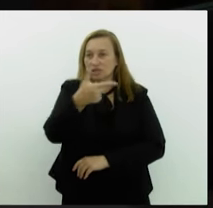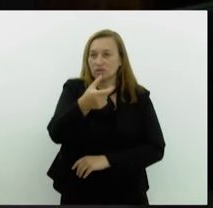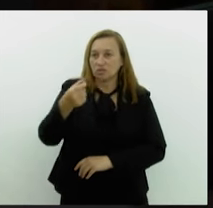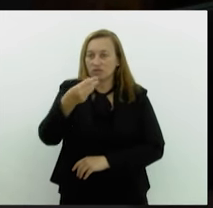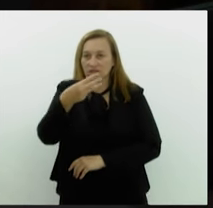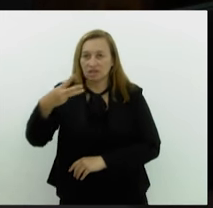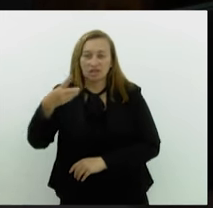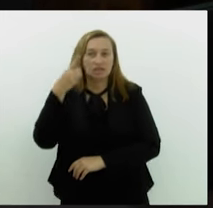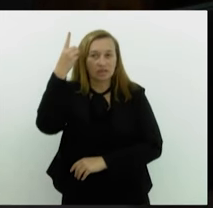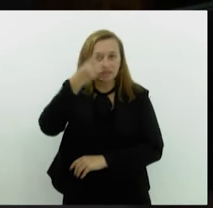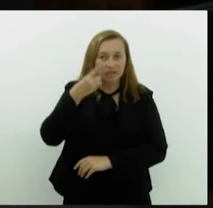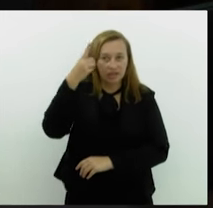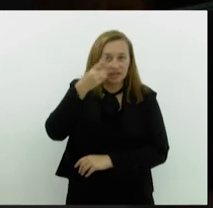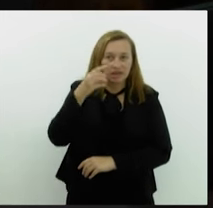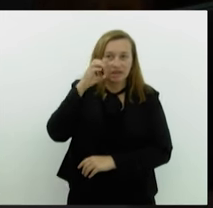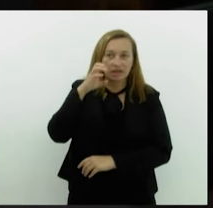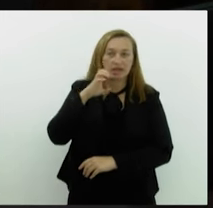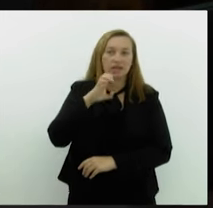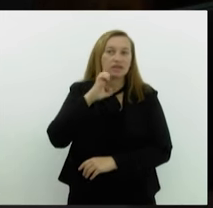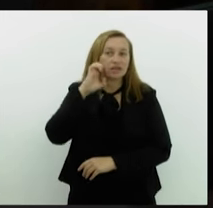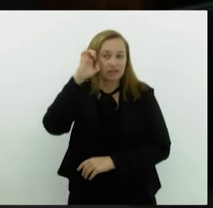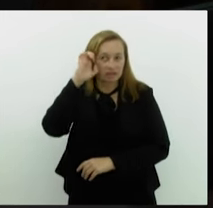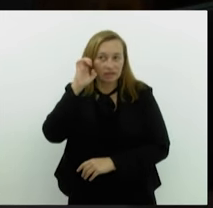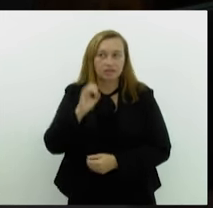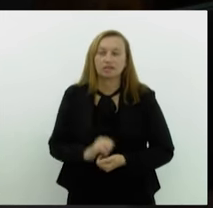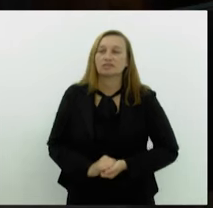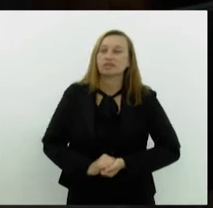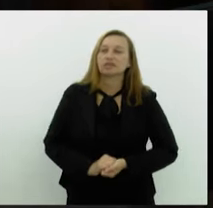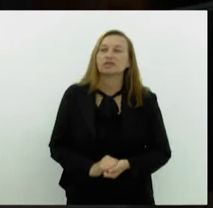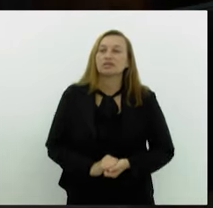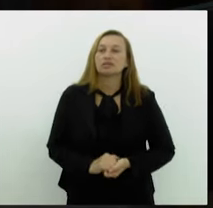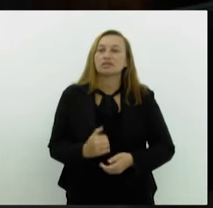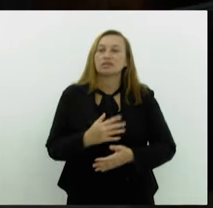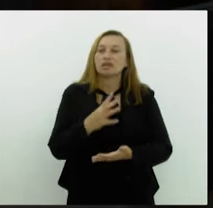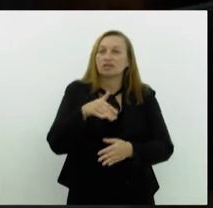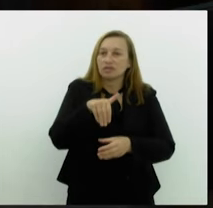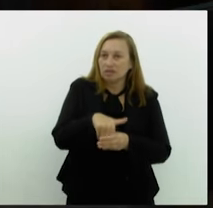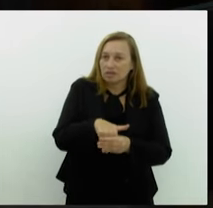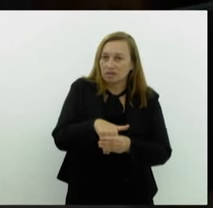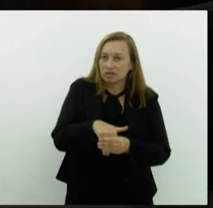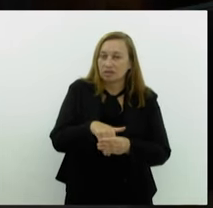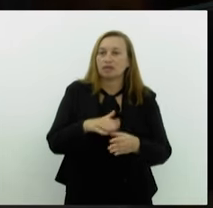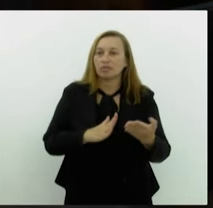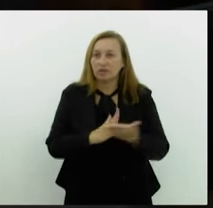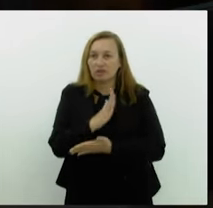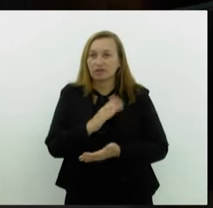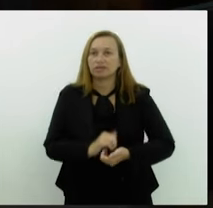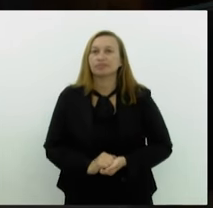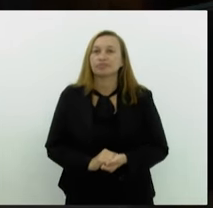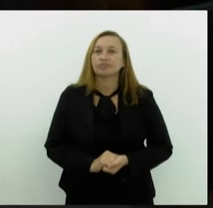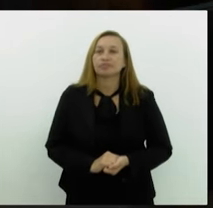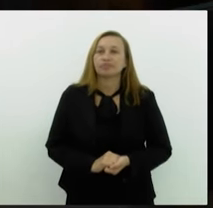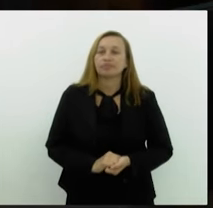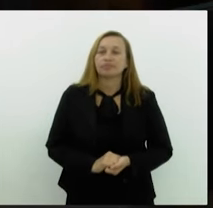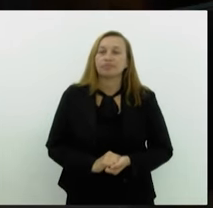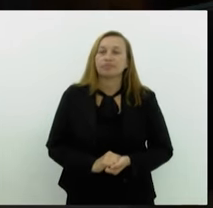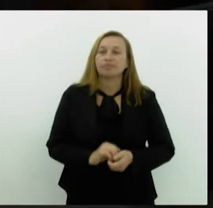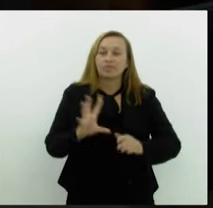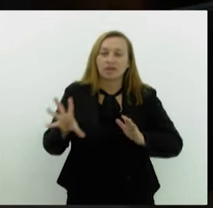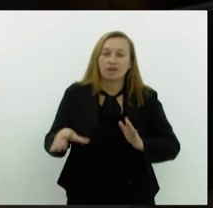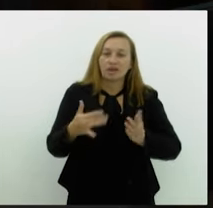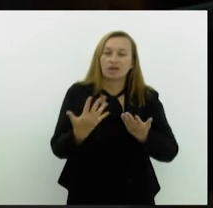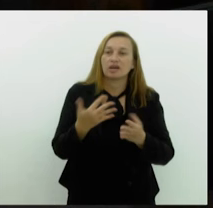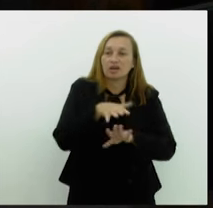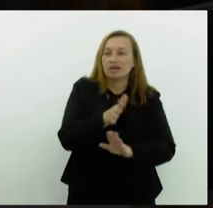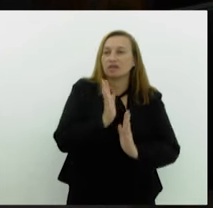1543/2023, da deputada Érica Takimoto. Em votação, aprovado. Requeira a inclusão